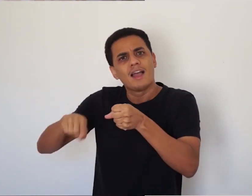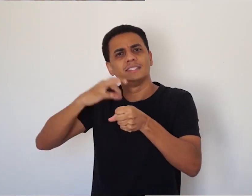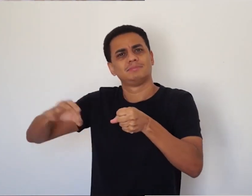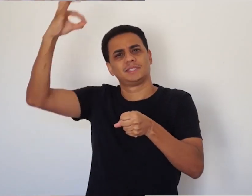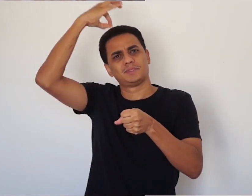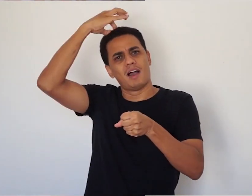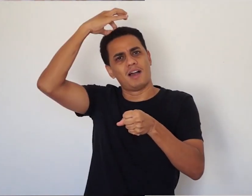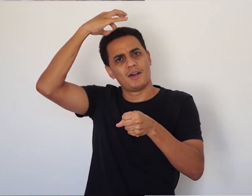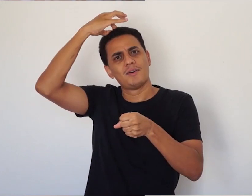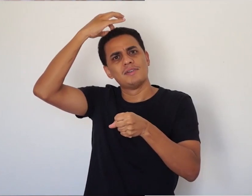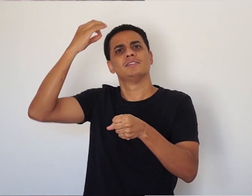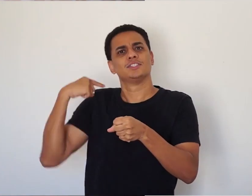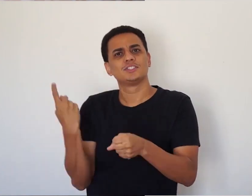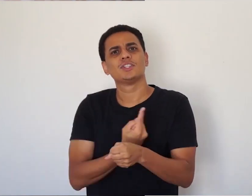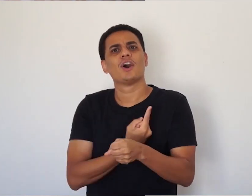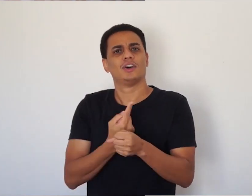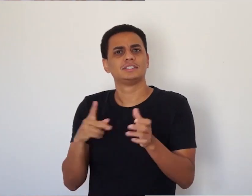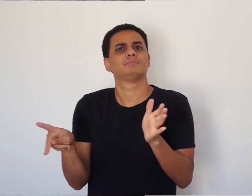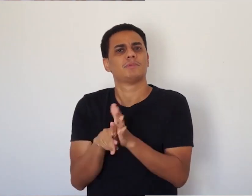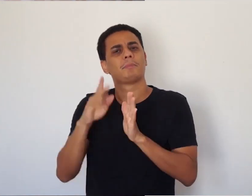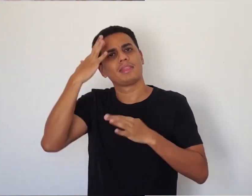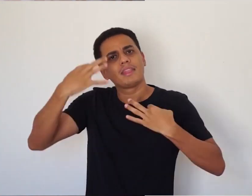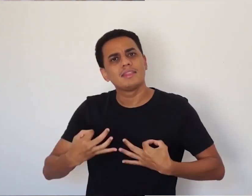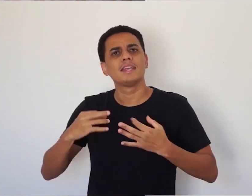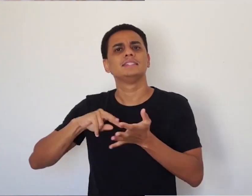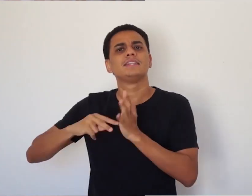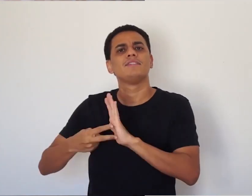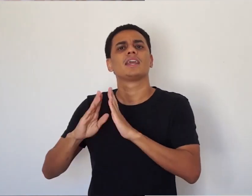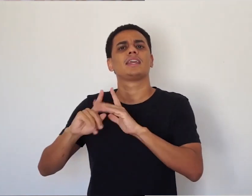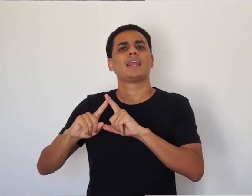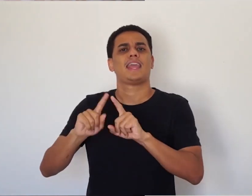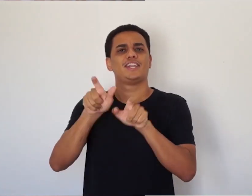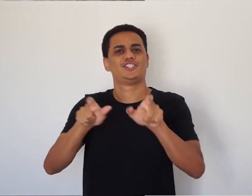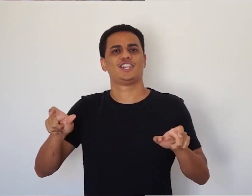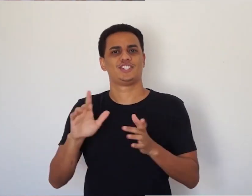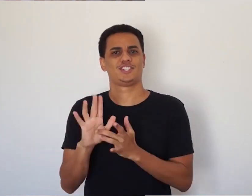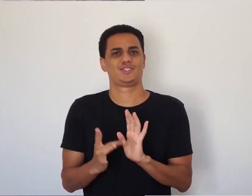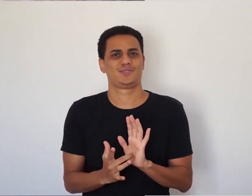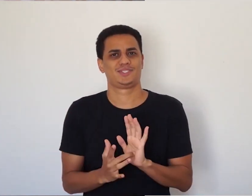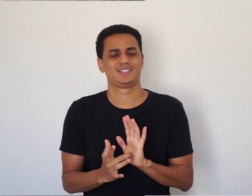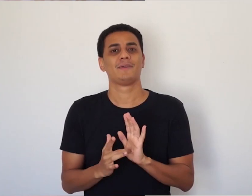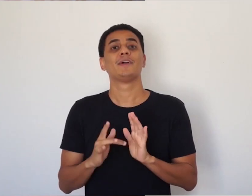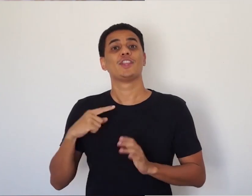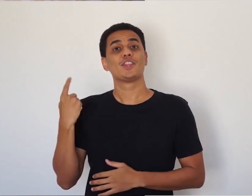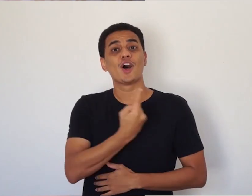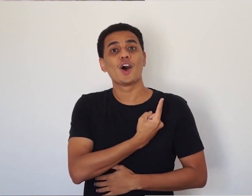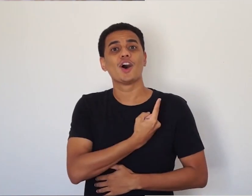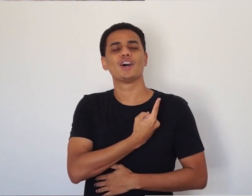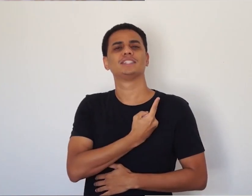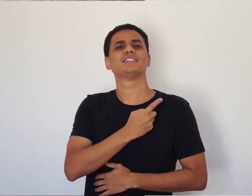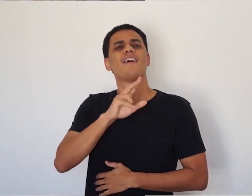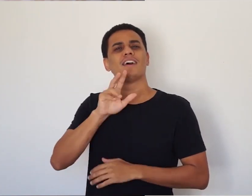edifício espiritual, que é uma outra referência à Igreja de Jesus, e que Deus está edificando, que será